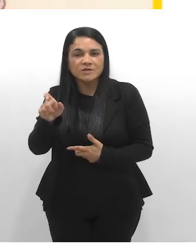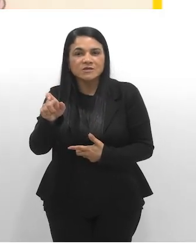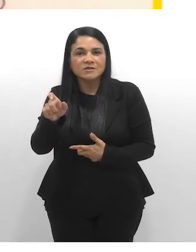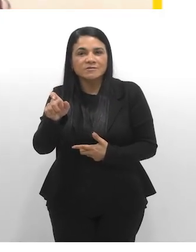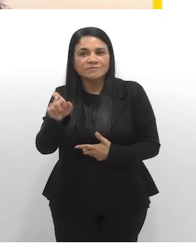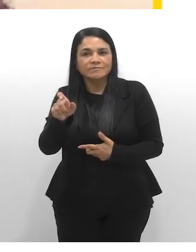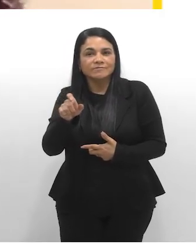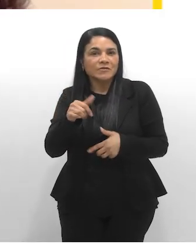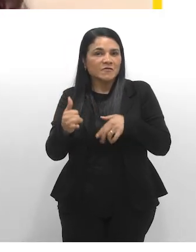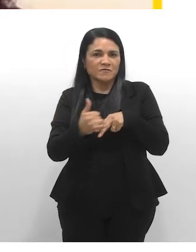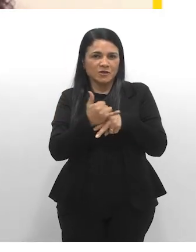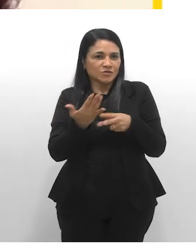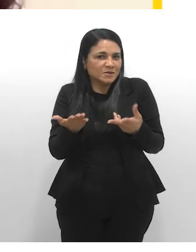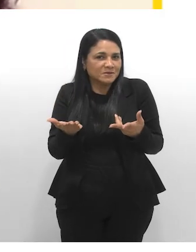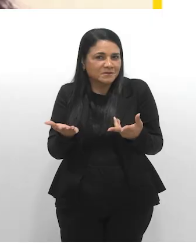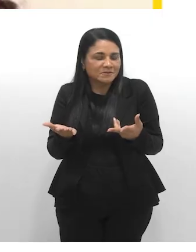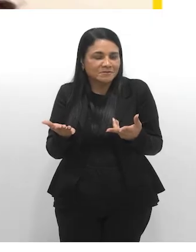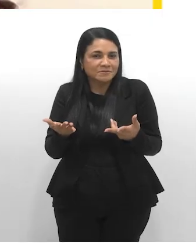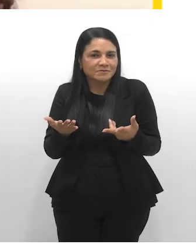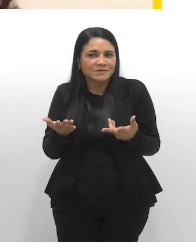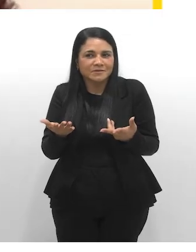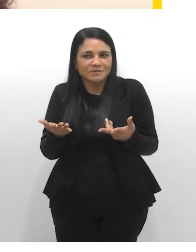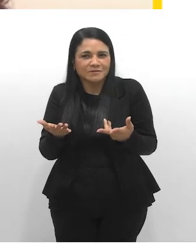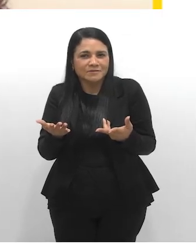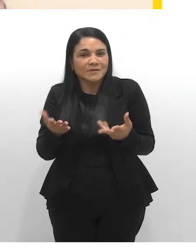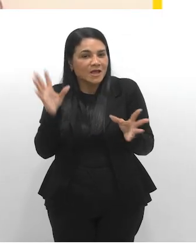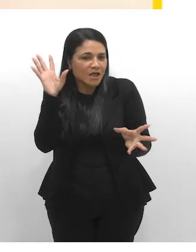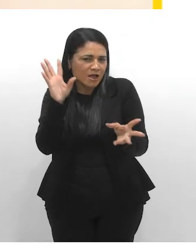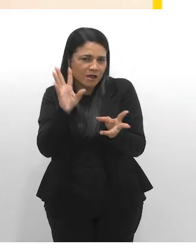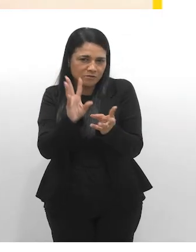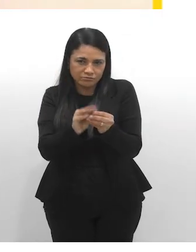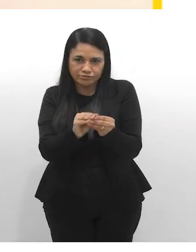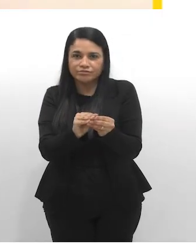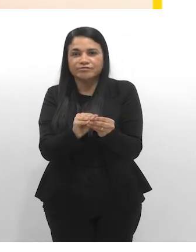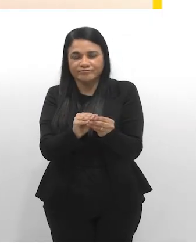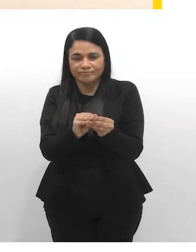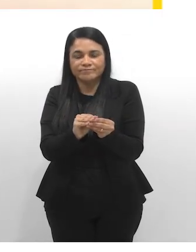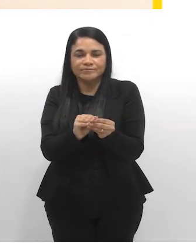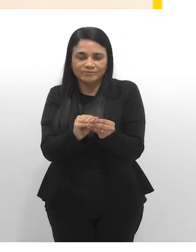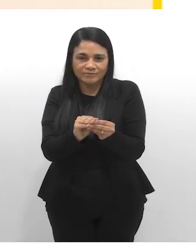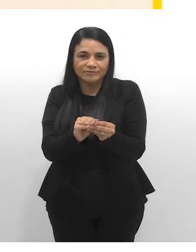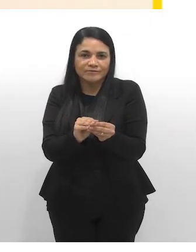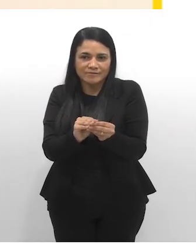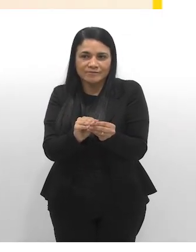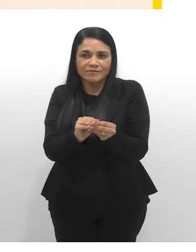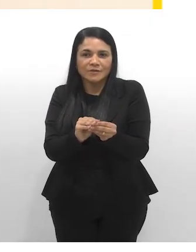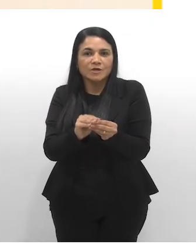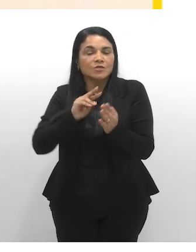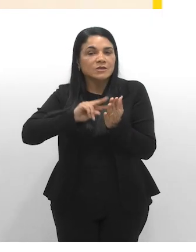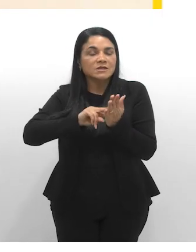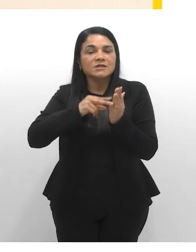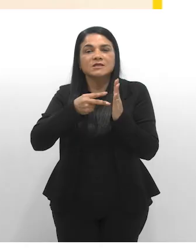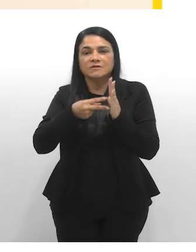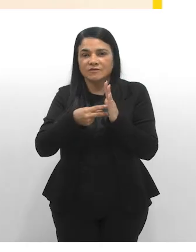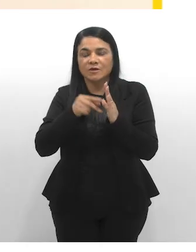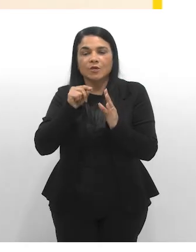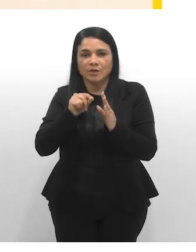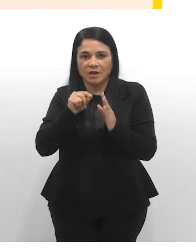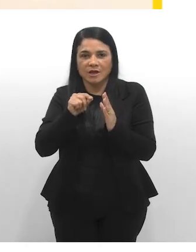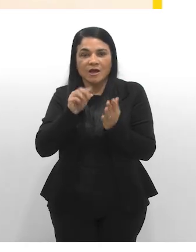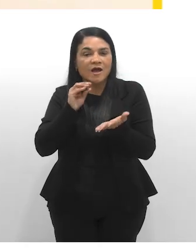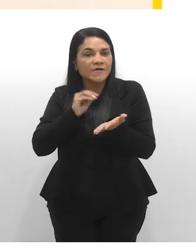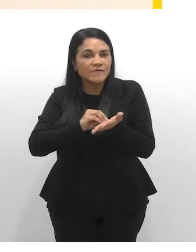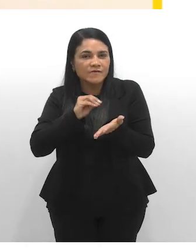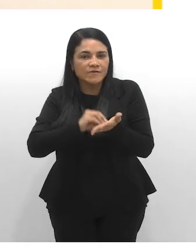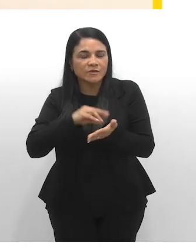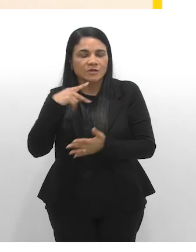os algozes, vivem como se fossem as vítimas. Então, eu acho que isso resume muito sinteticamente o que é a